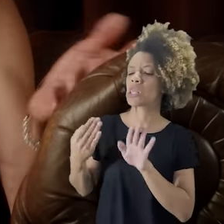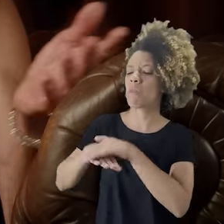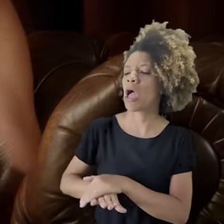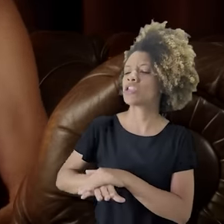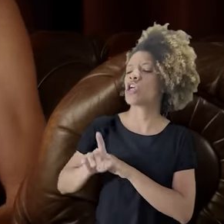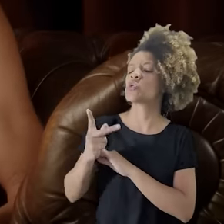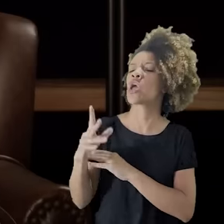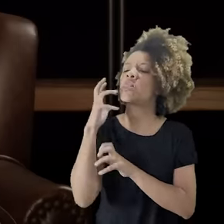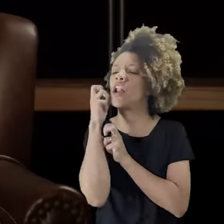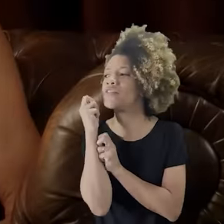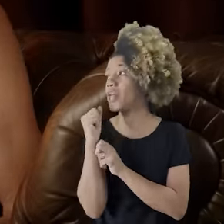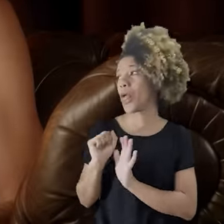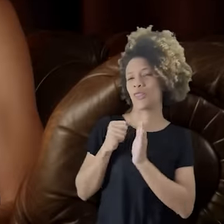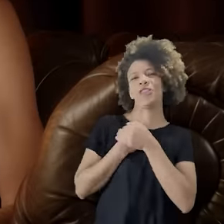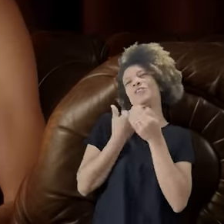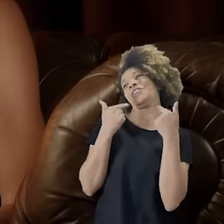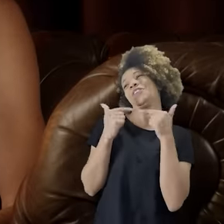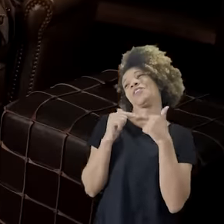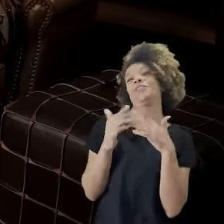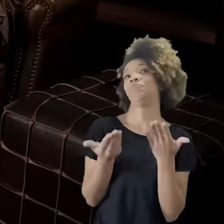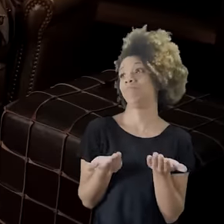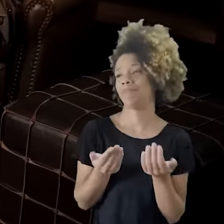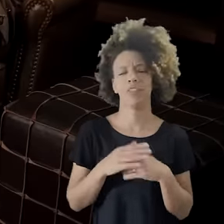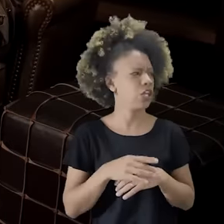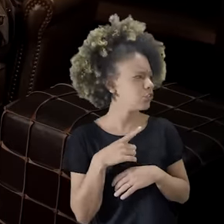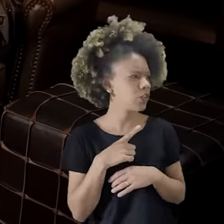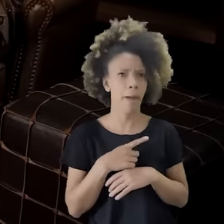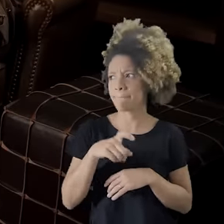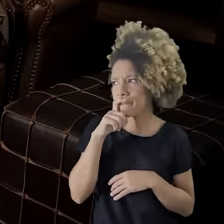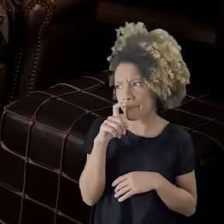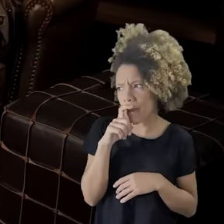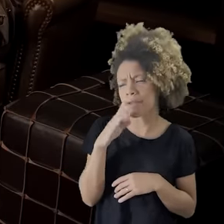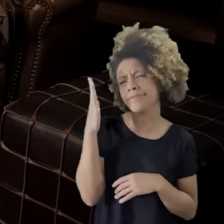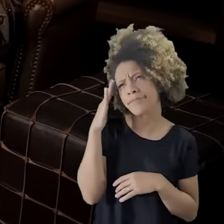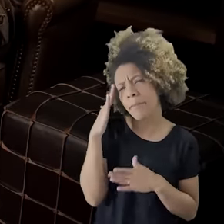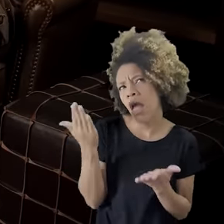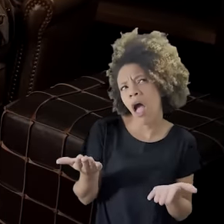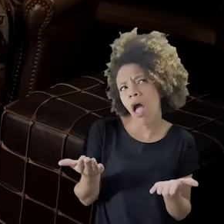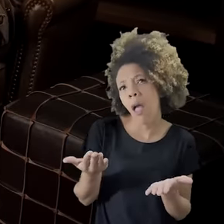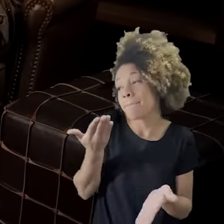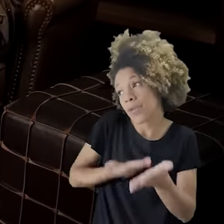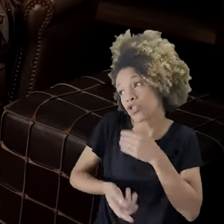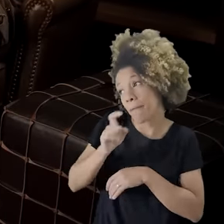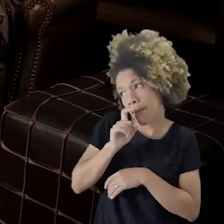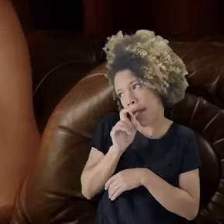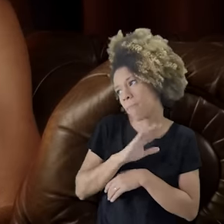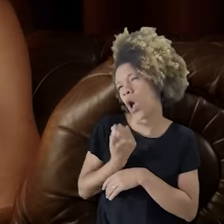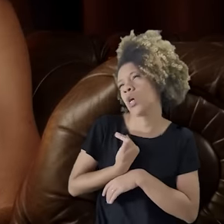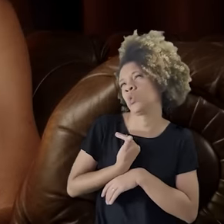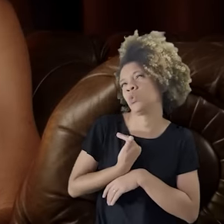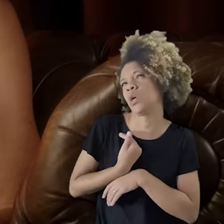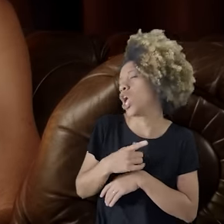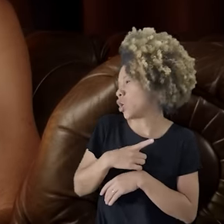embaçando o cabeceira né seu pai ele tinha um pai praticamente sabe eu perdi meu parceiro eu